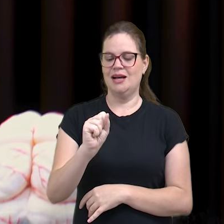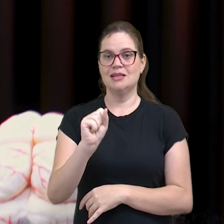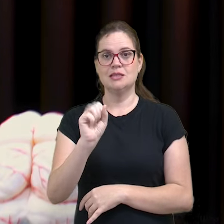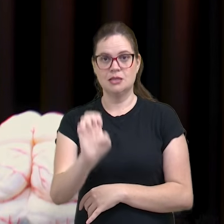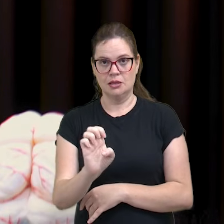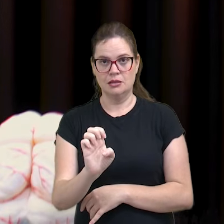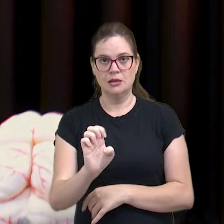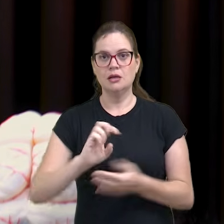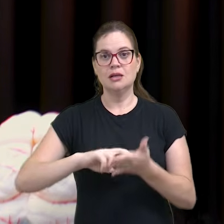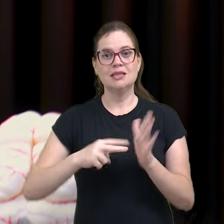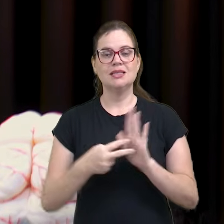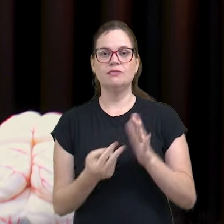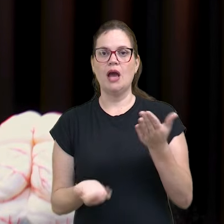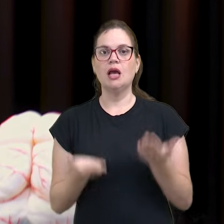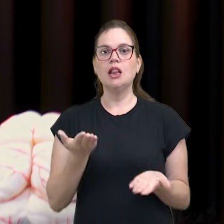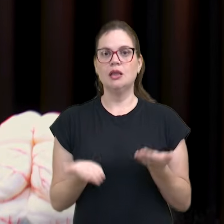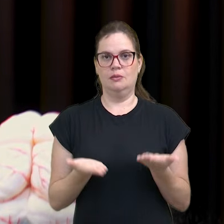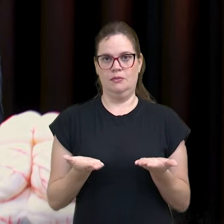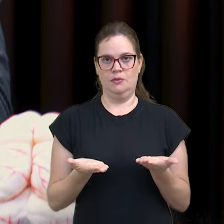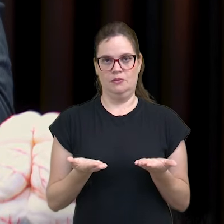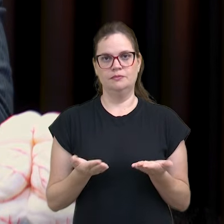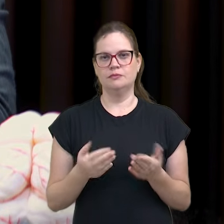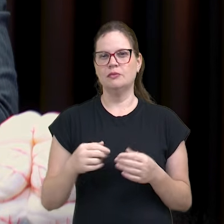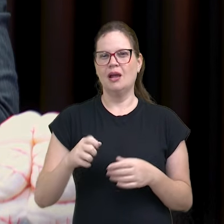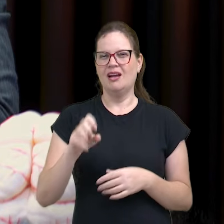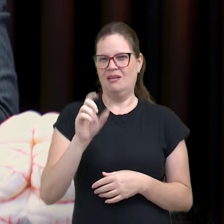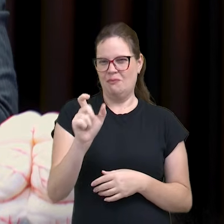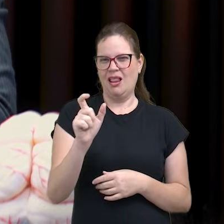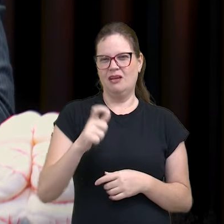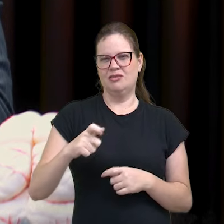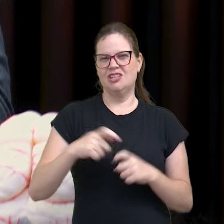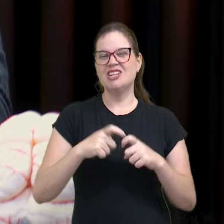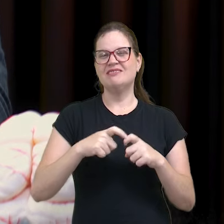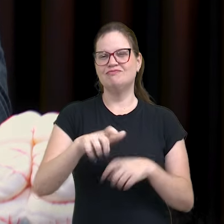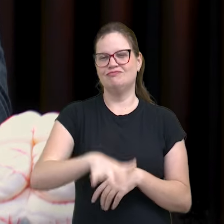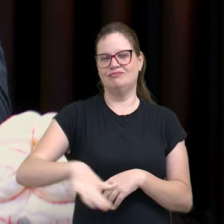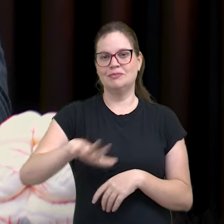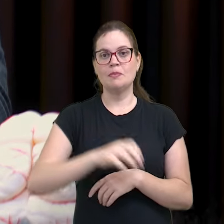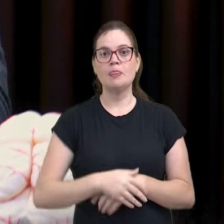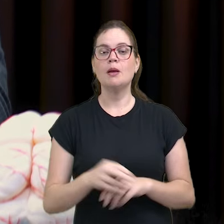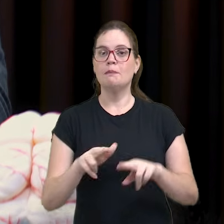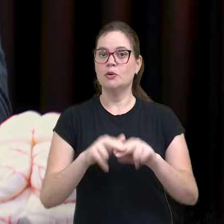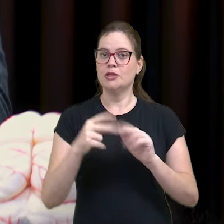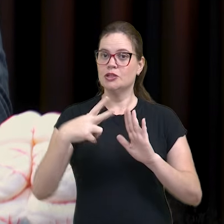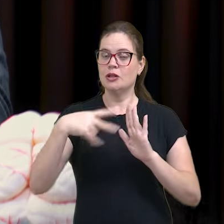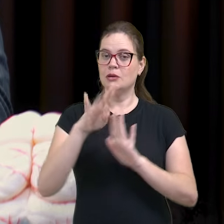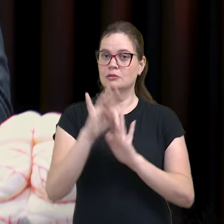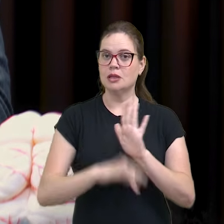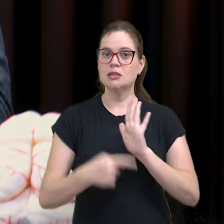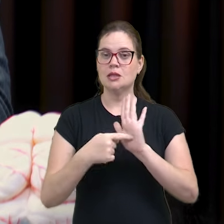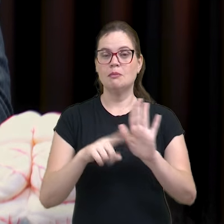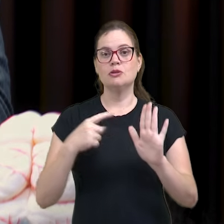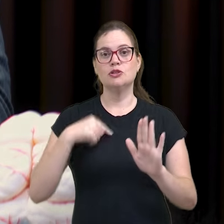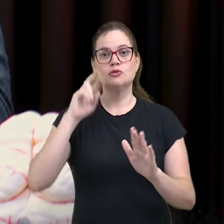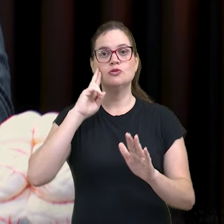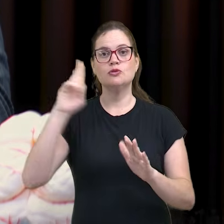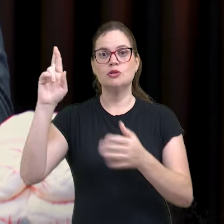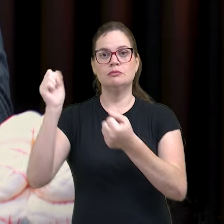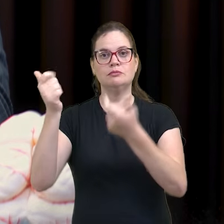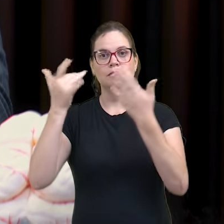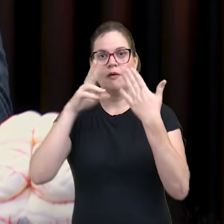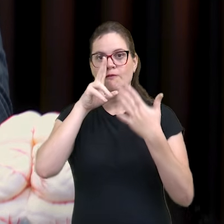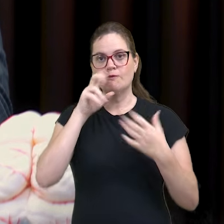que significa equilíbrio. Por isso que nós escolhemos esse texto, quando a palavra fala que o Senhor nos deu um espírito